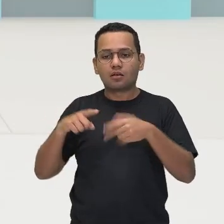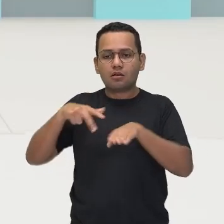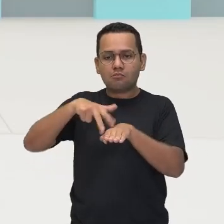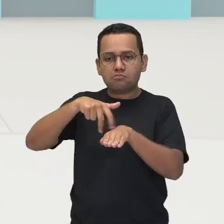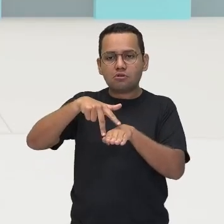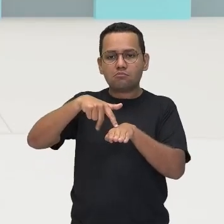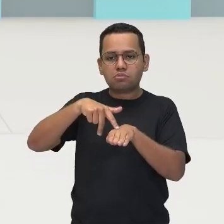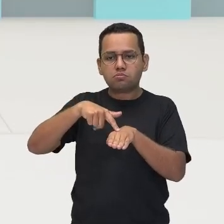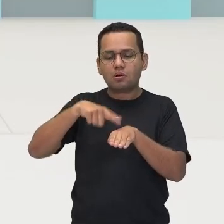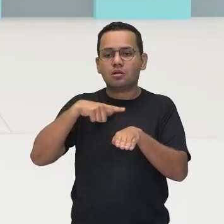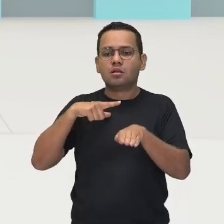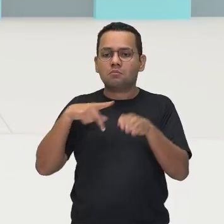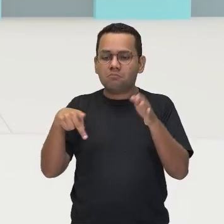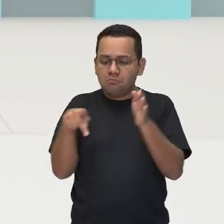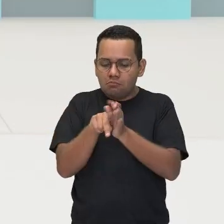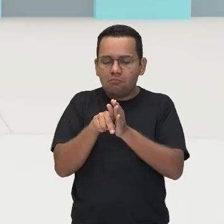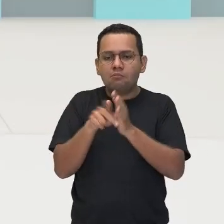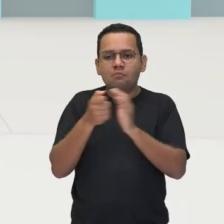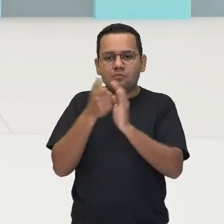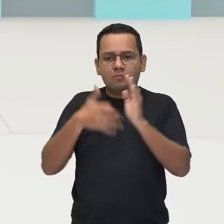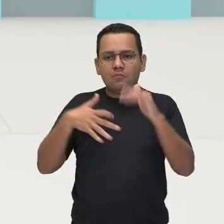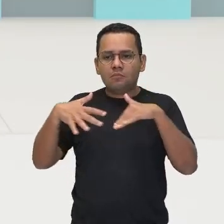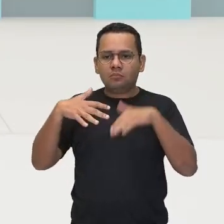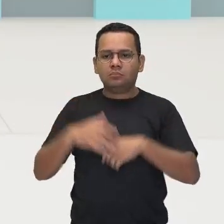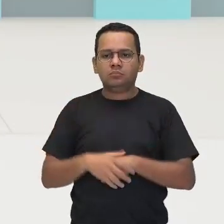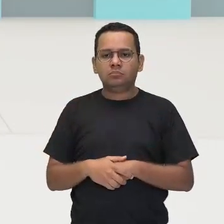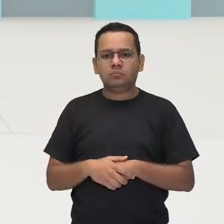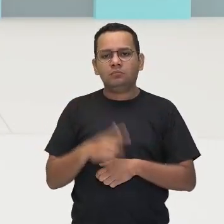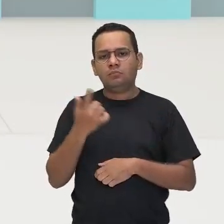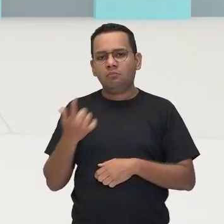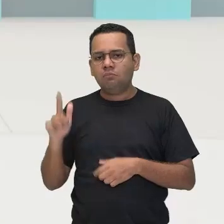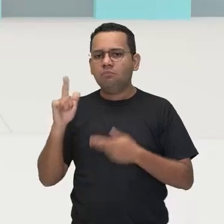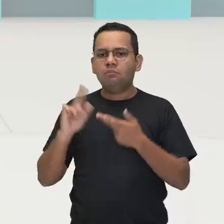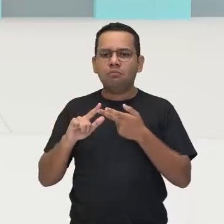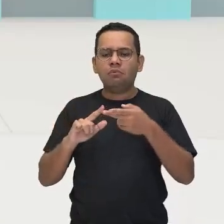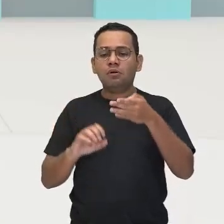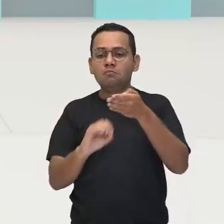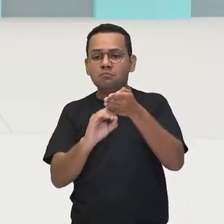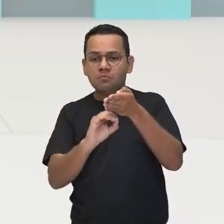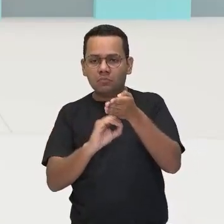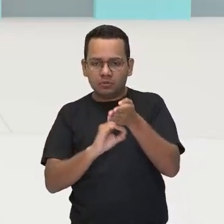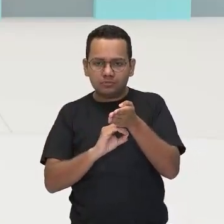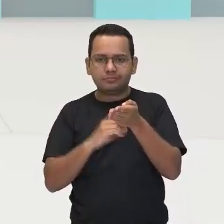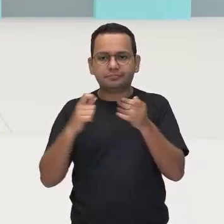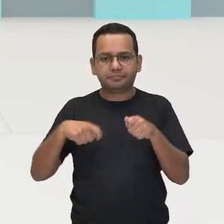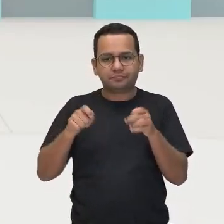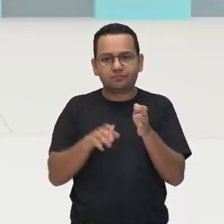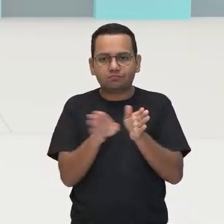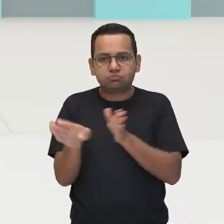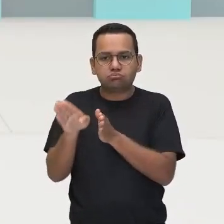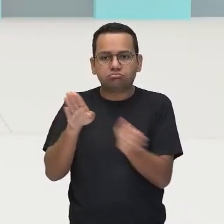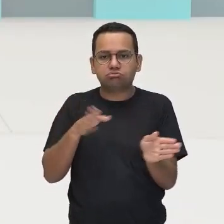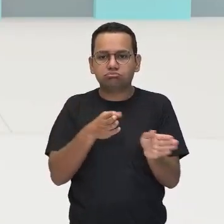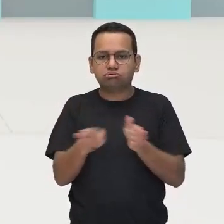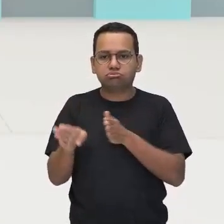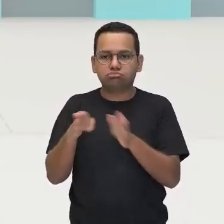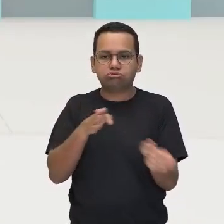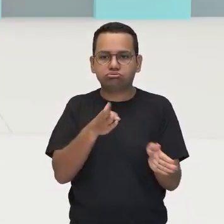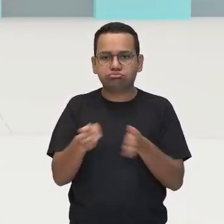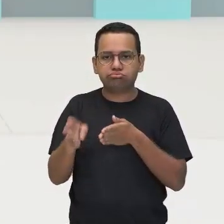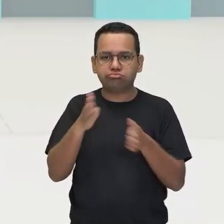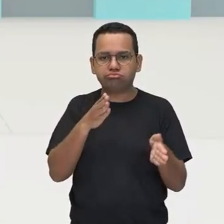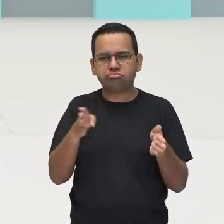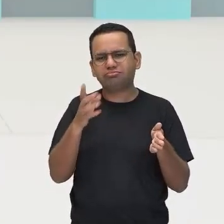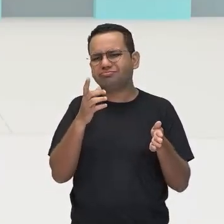desse skate né dessa pequena plataforma e o patins que é essa prática né feita em cima dessa parece uma